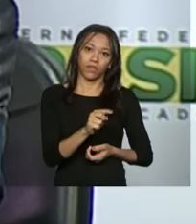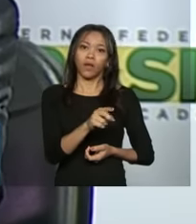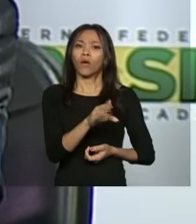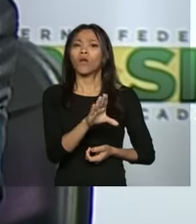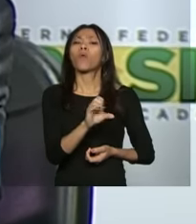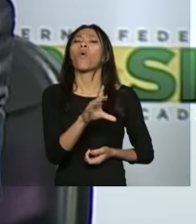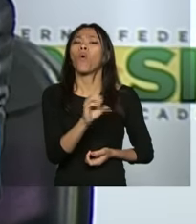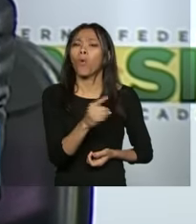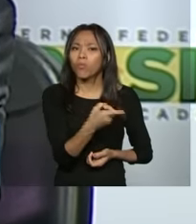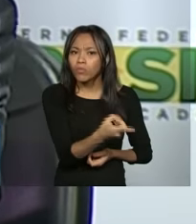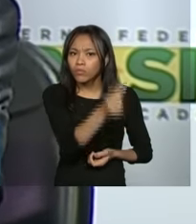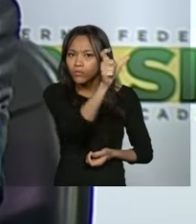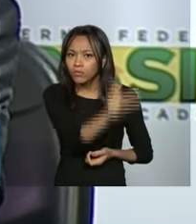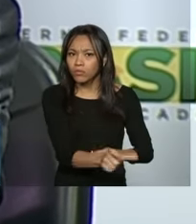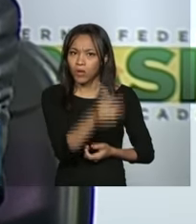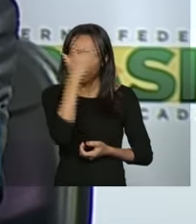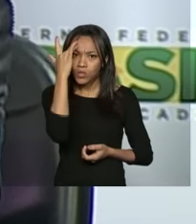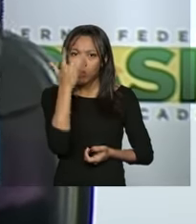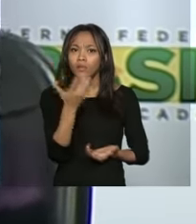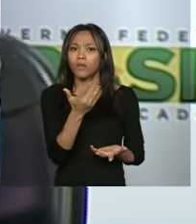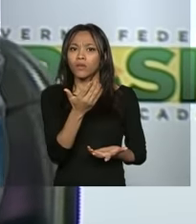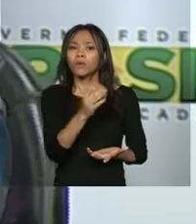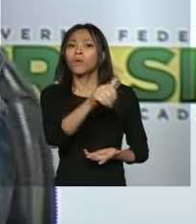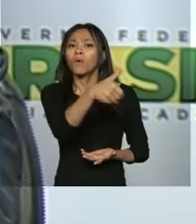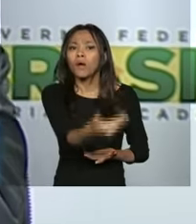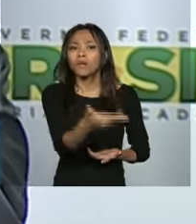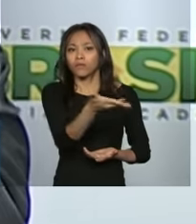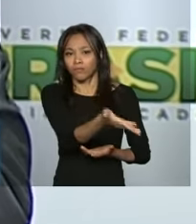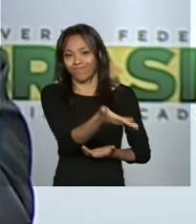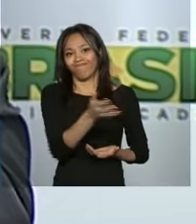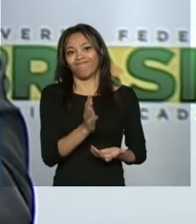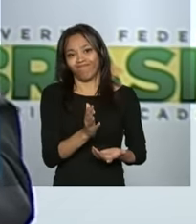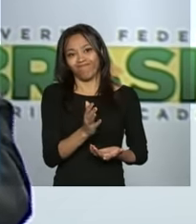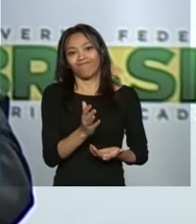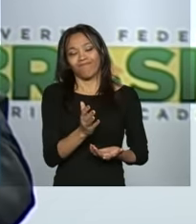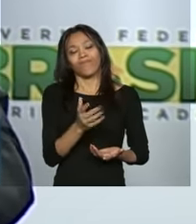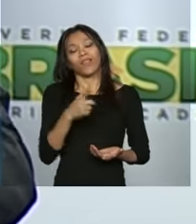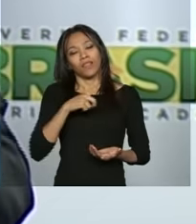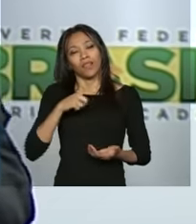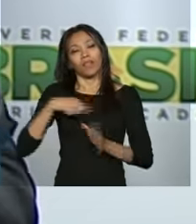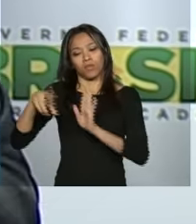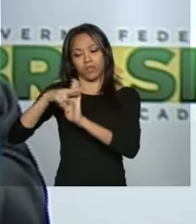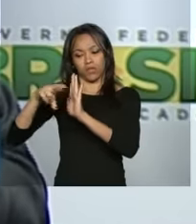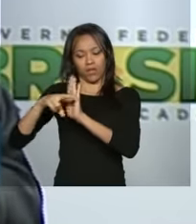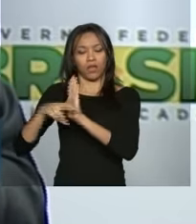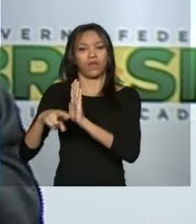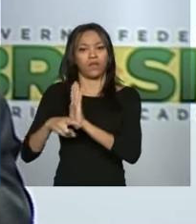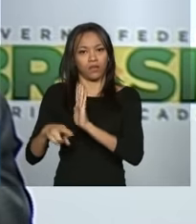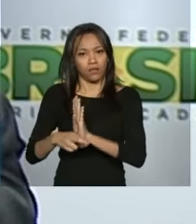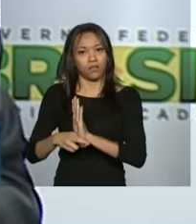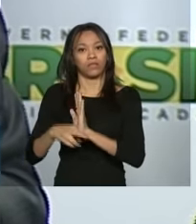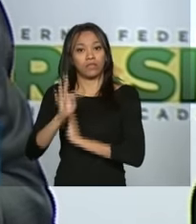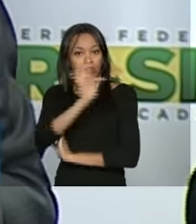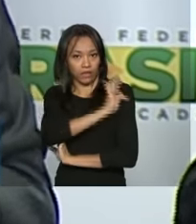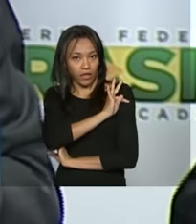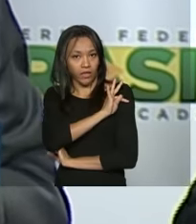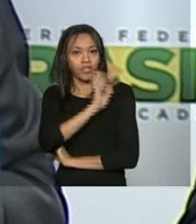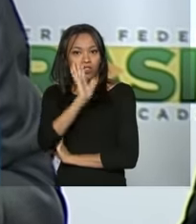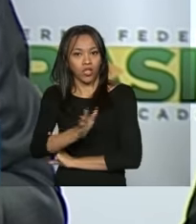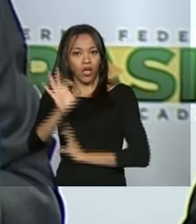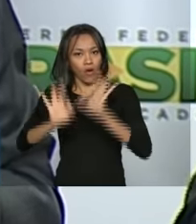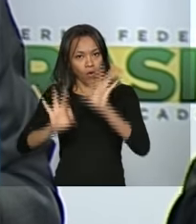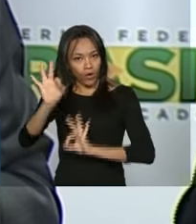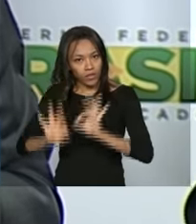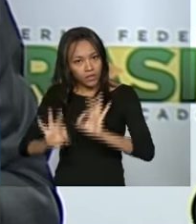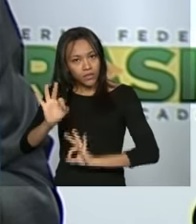usa e até o quando você usa vai est subordinada a um padrão de normas de uso Tecnicamente definido e